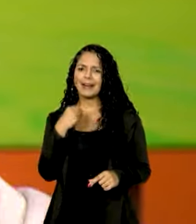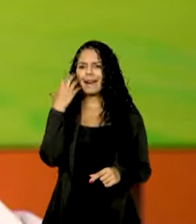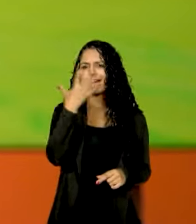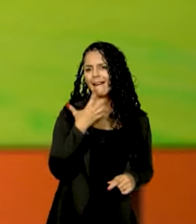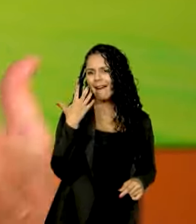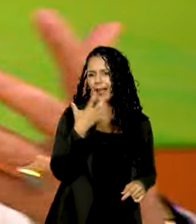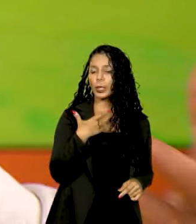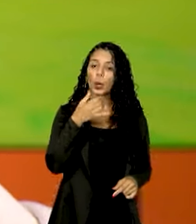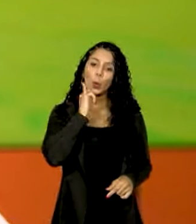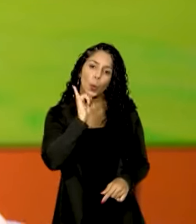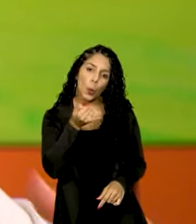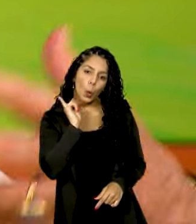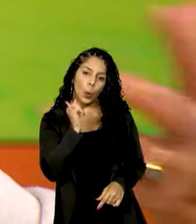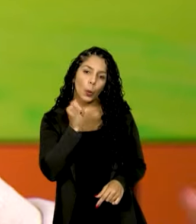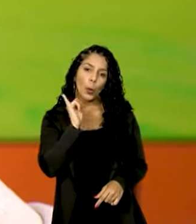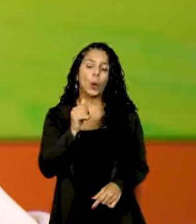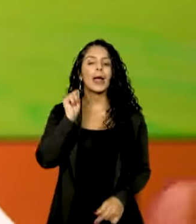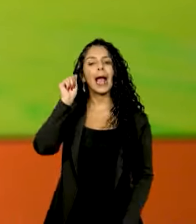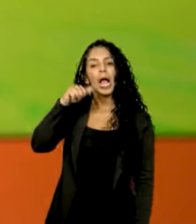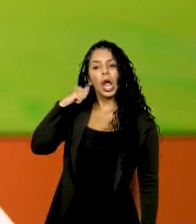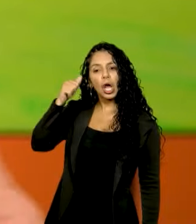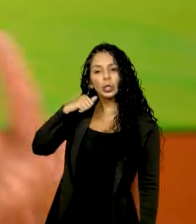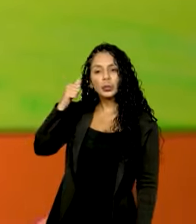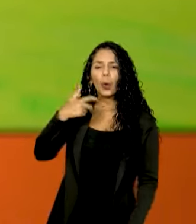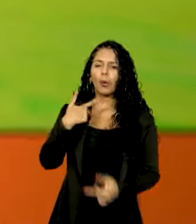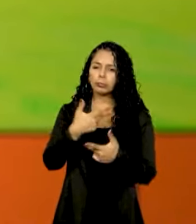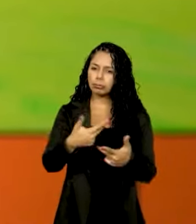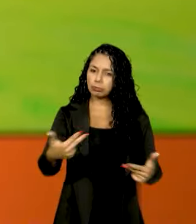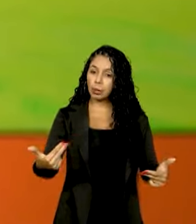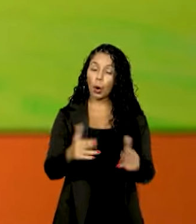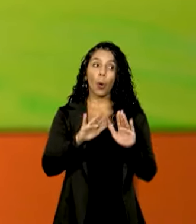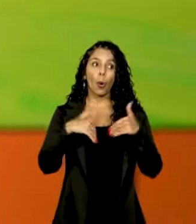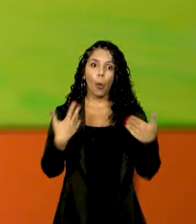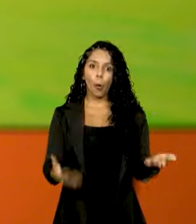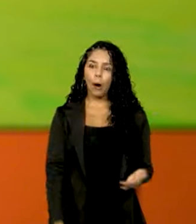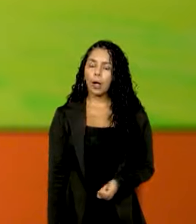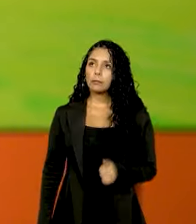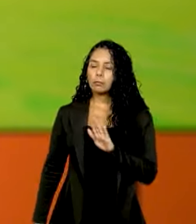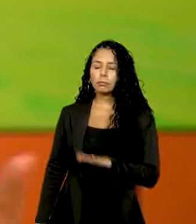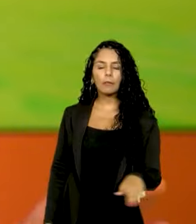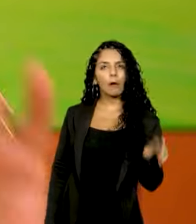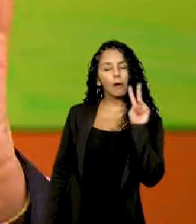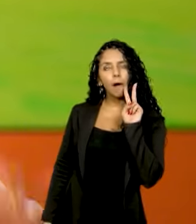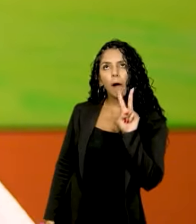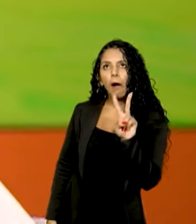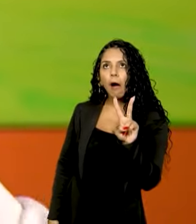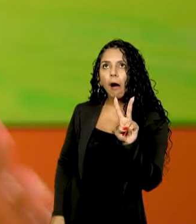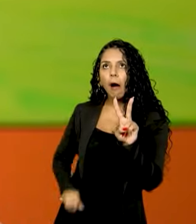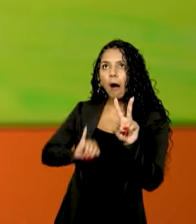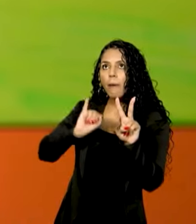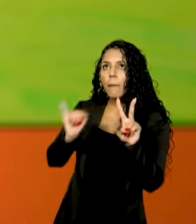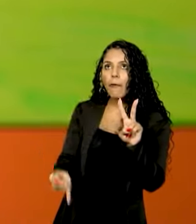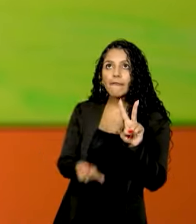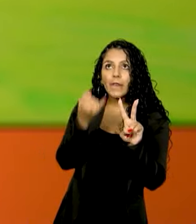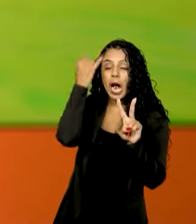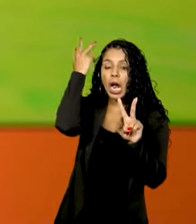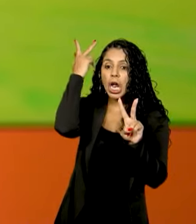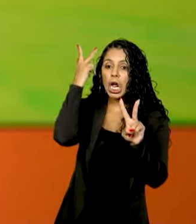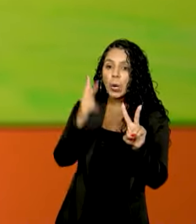ou contando, atores, artistas. Quando ela vê, ela usufrui igual. Ela pode